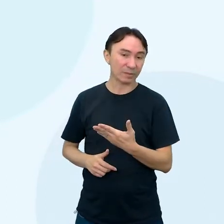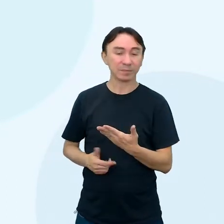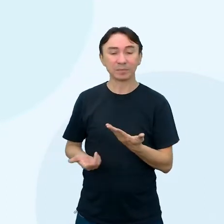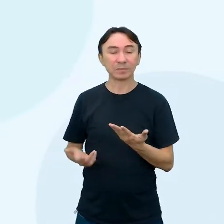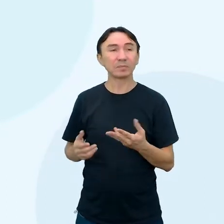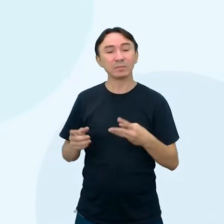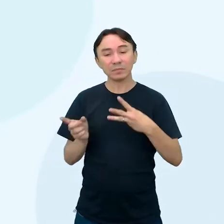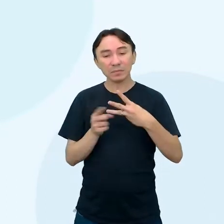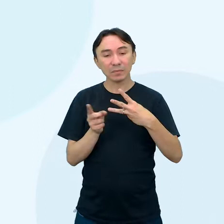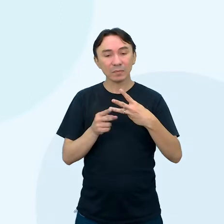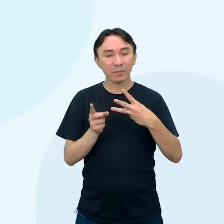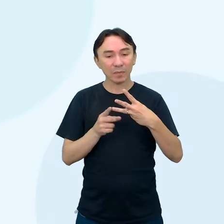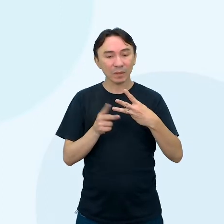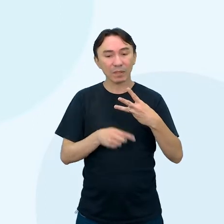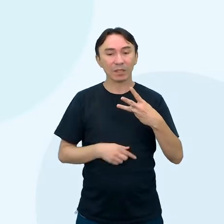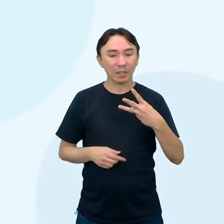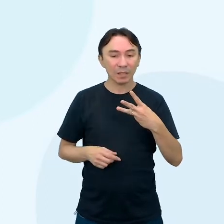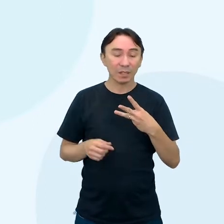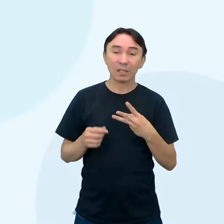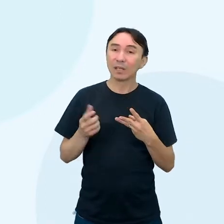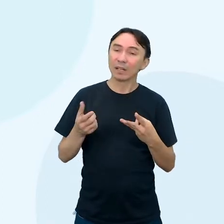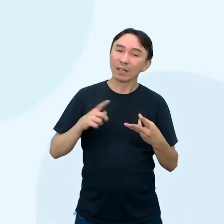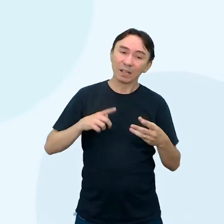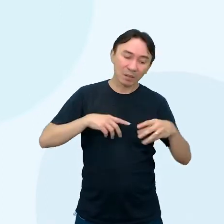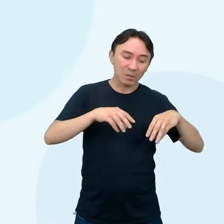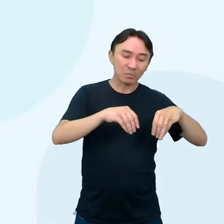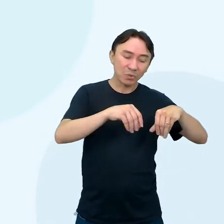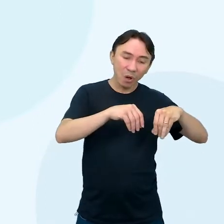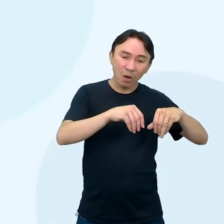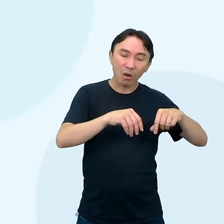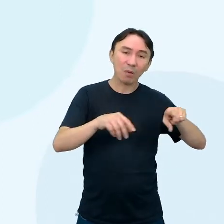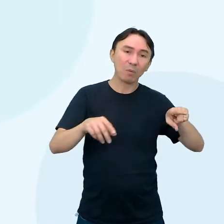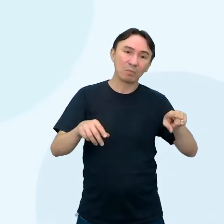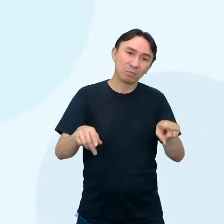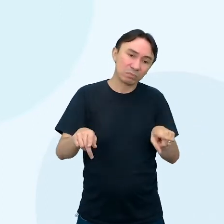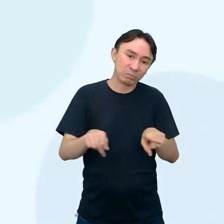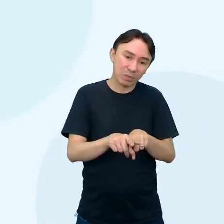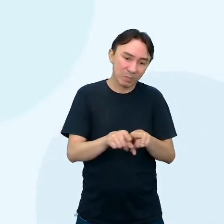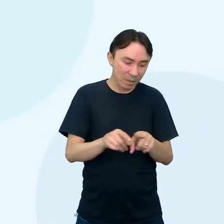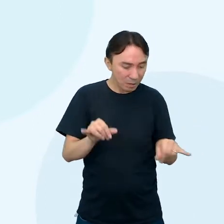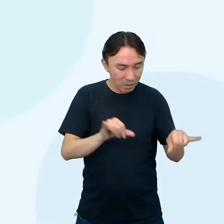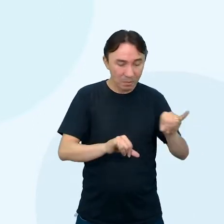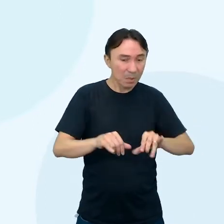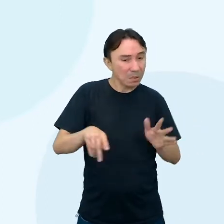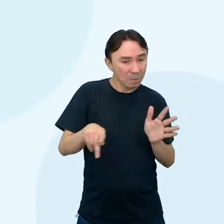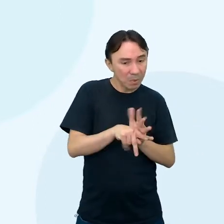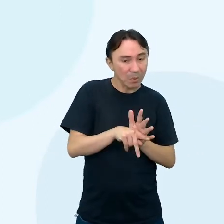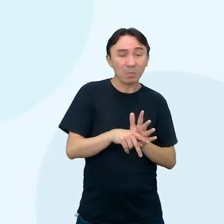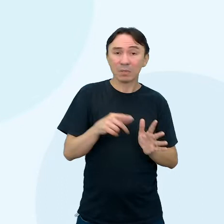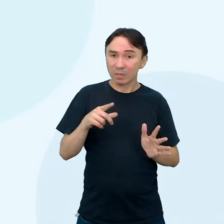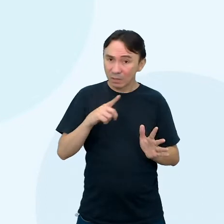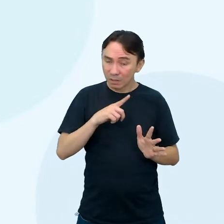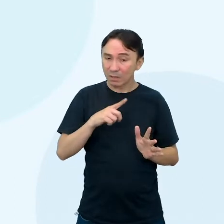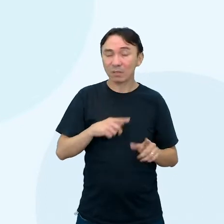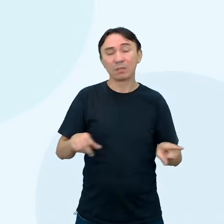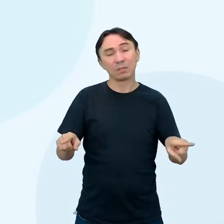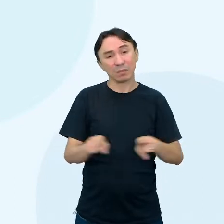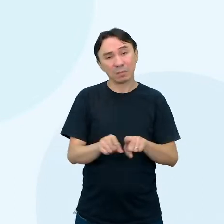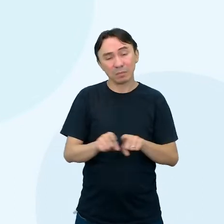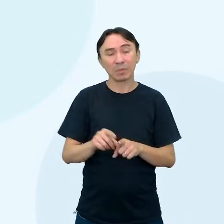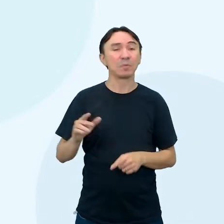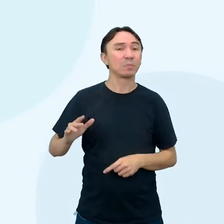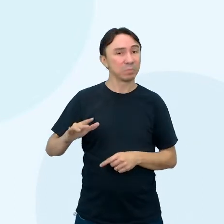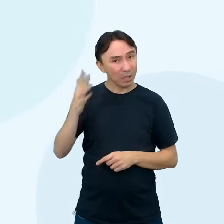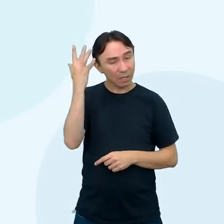isso, né, os processos que envolvem a translocação desse material ou não alocação